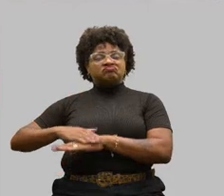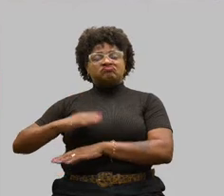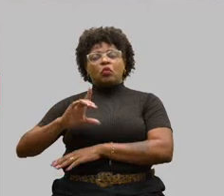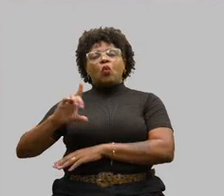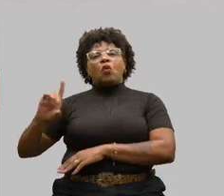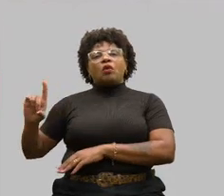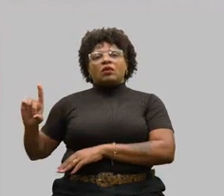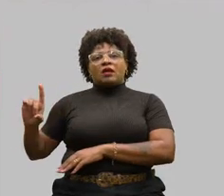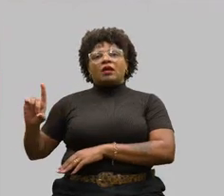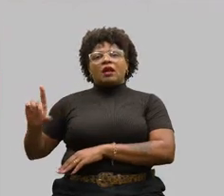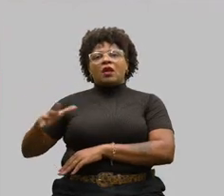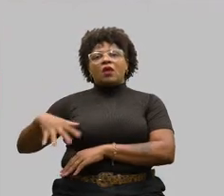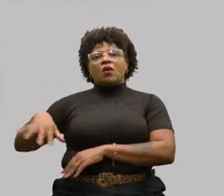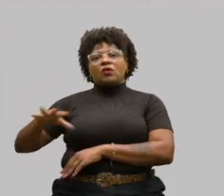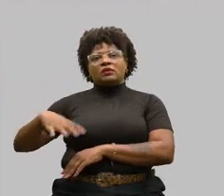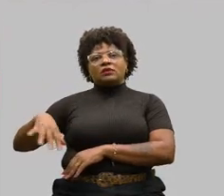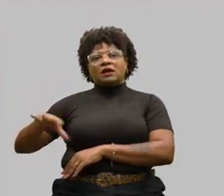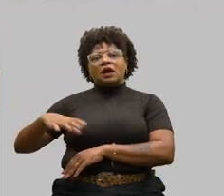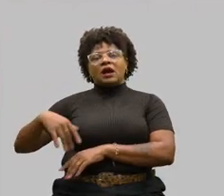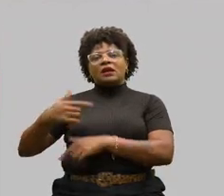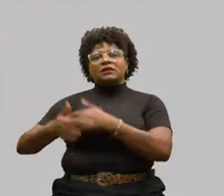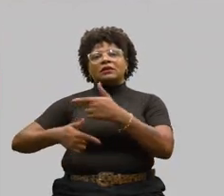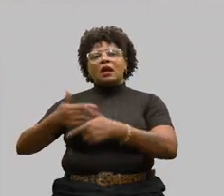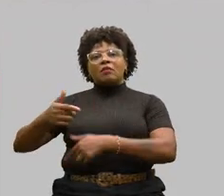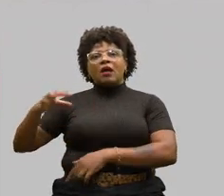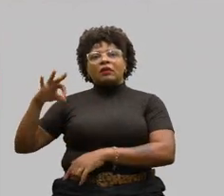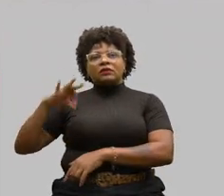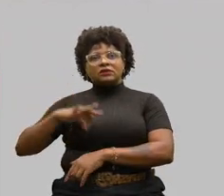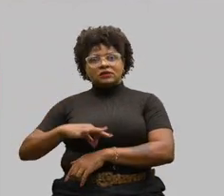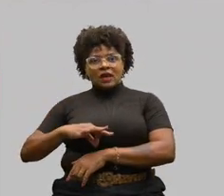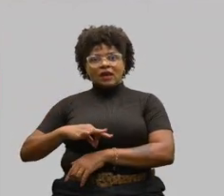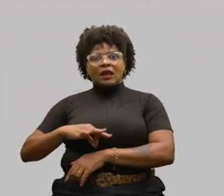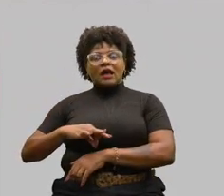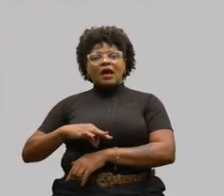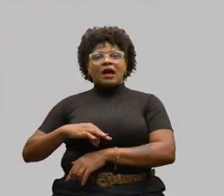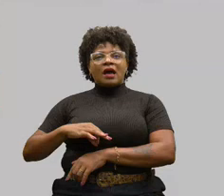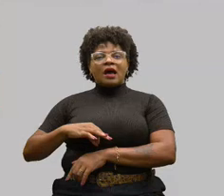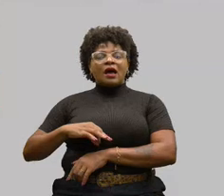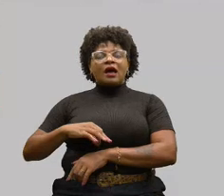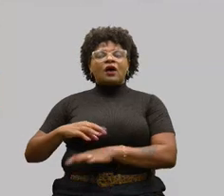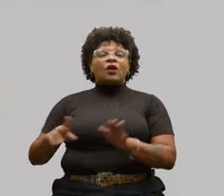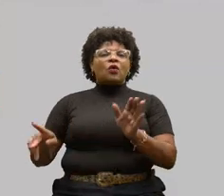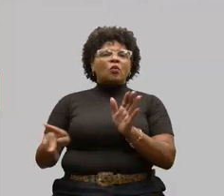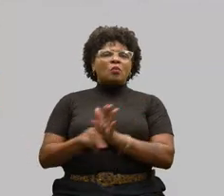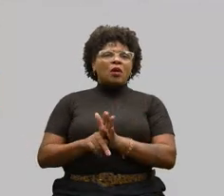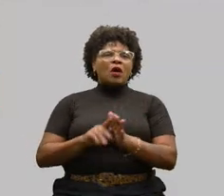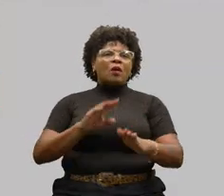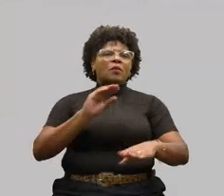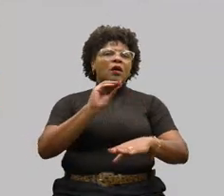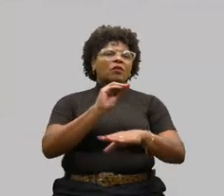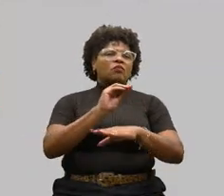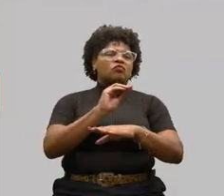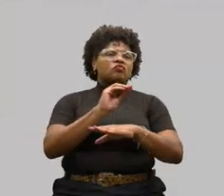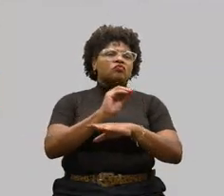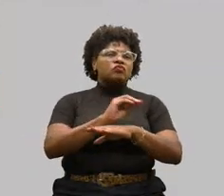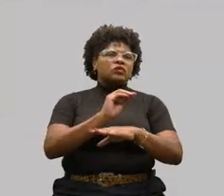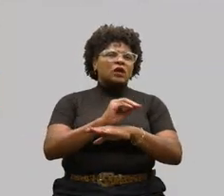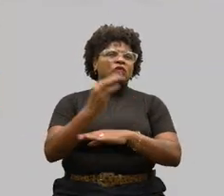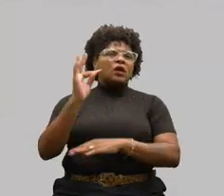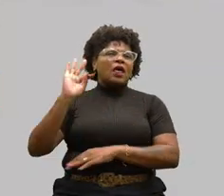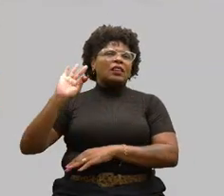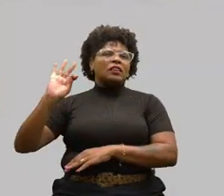área do trabalho emprego e renda né sua consultora técnica dessa área mas a paz de Minas Gerais